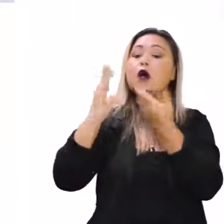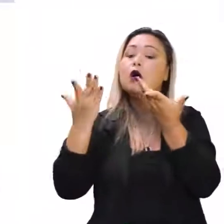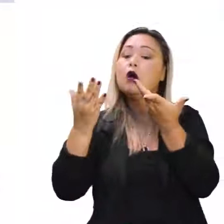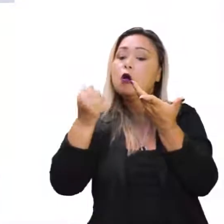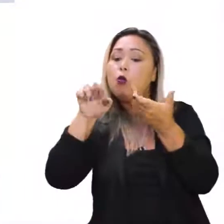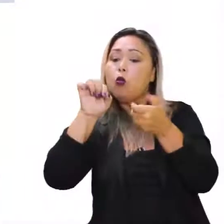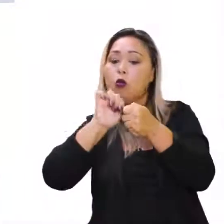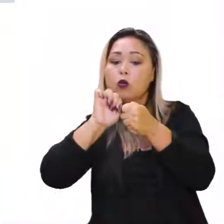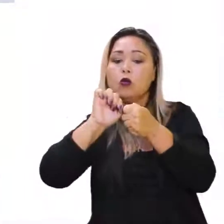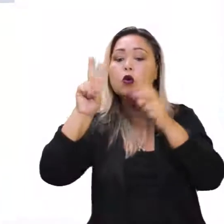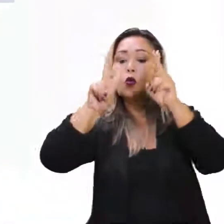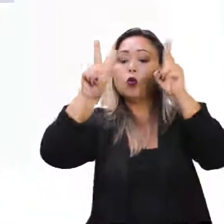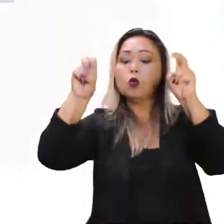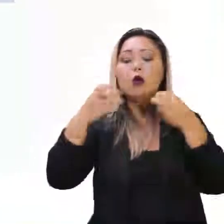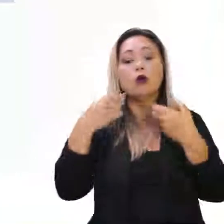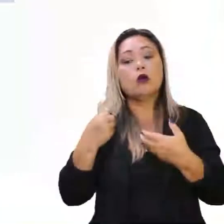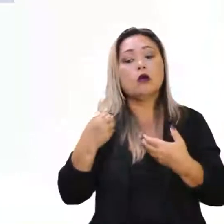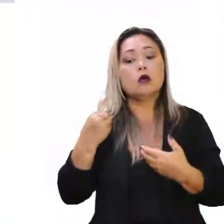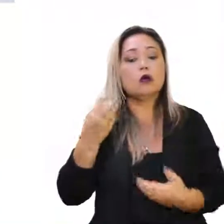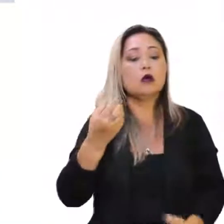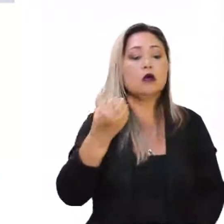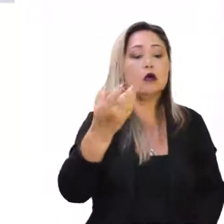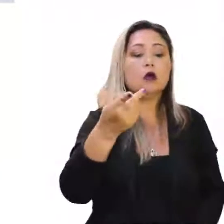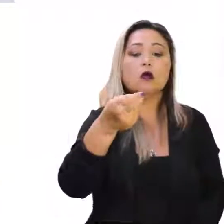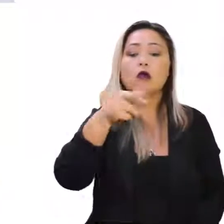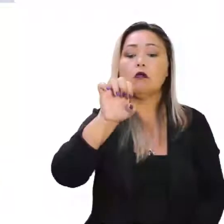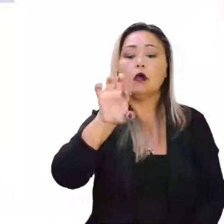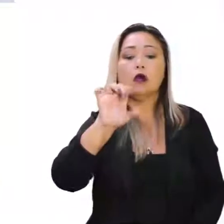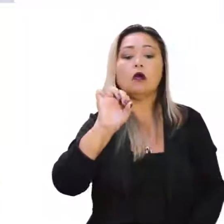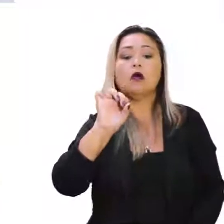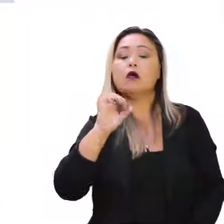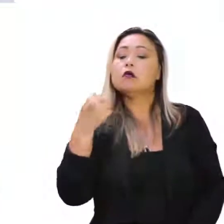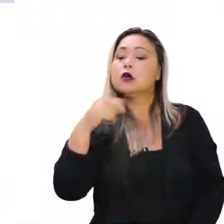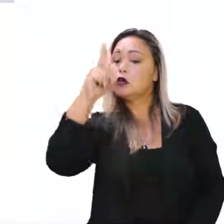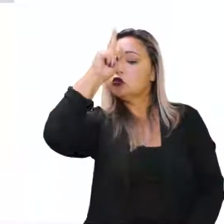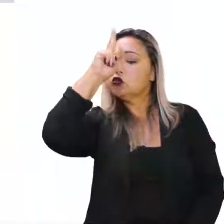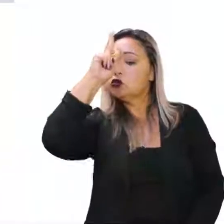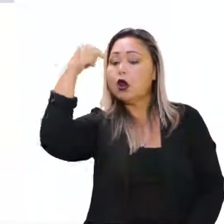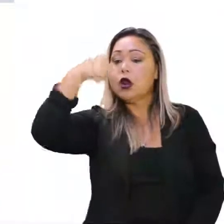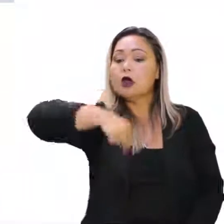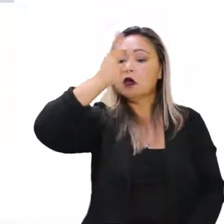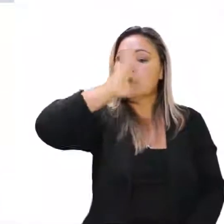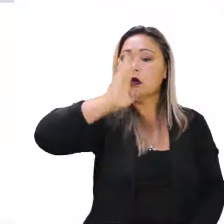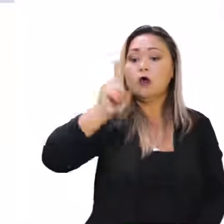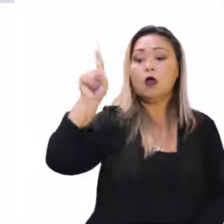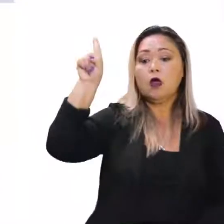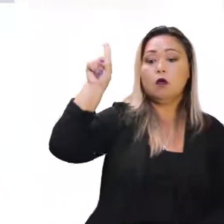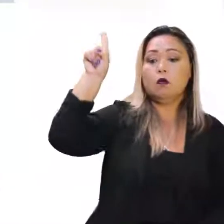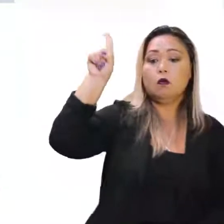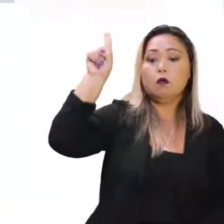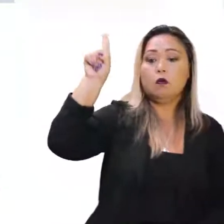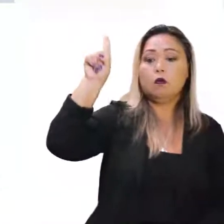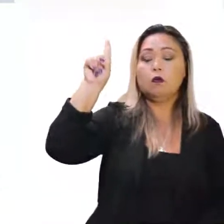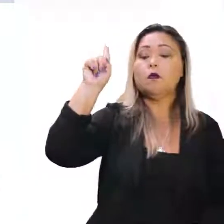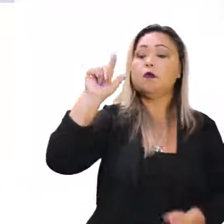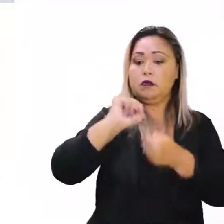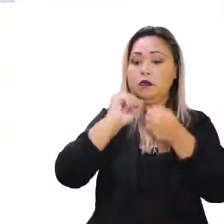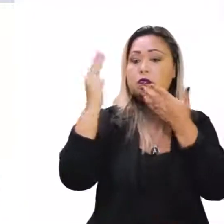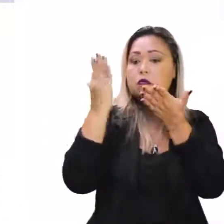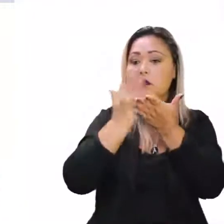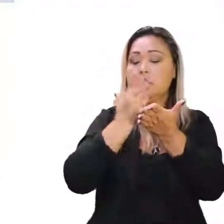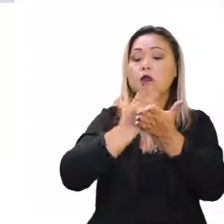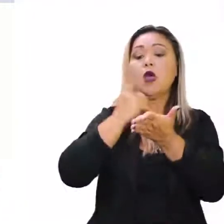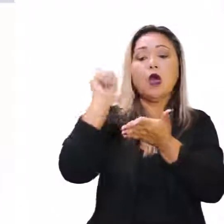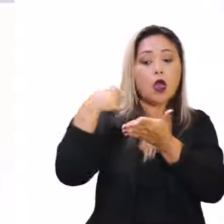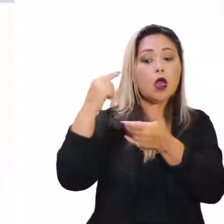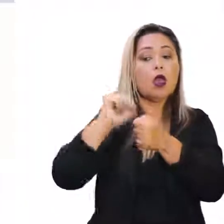gigantesca intitulada Viagem Pitoresca e Histórica ao Brasil. Isso, até coloquei ali a foto dessa obra dele,